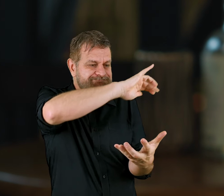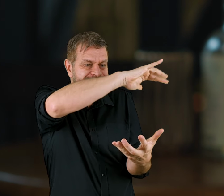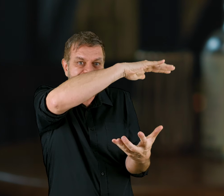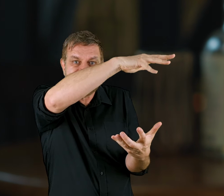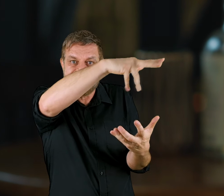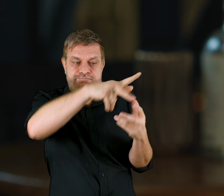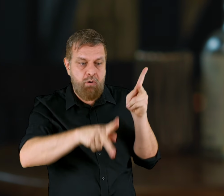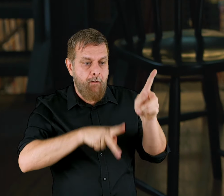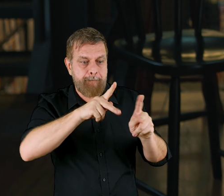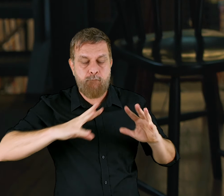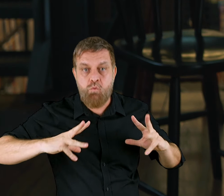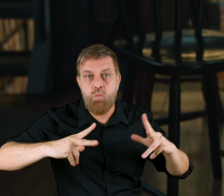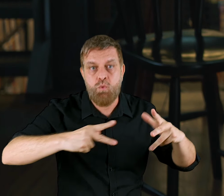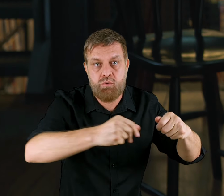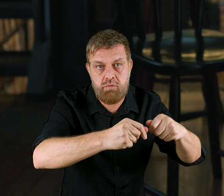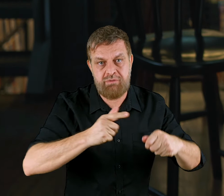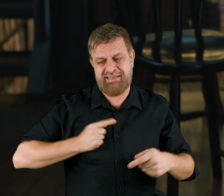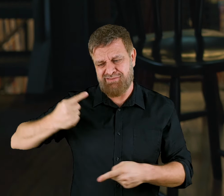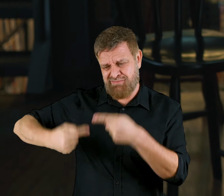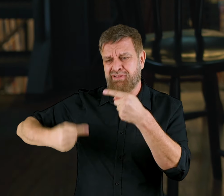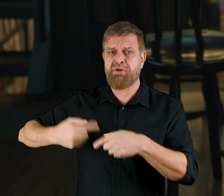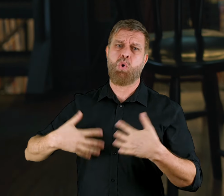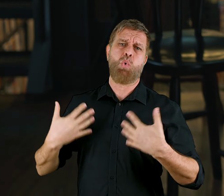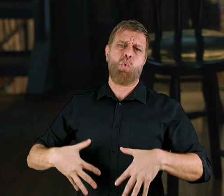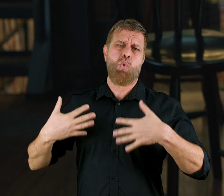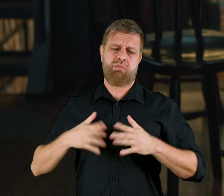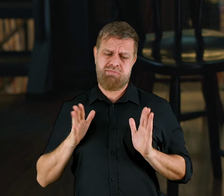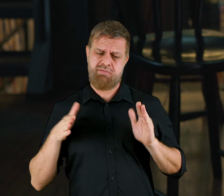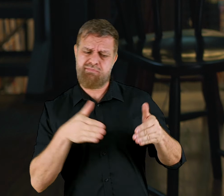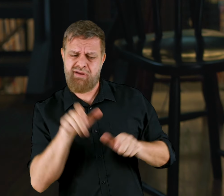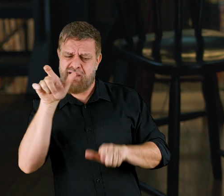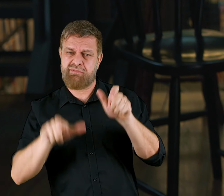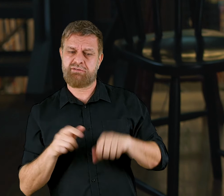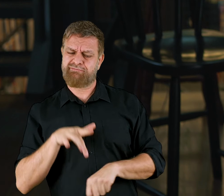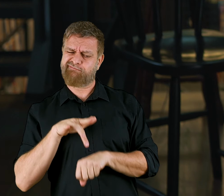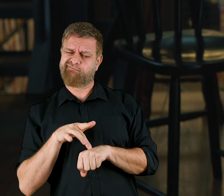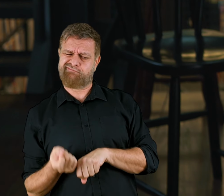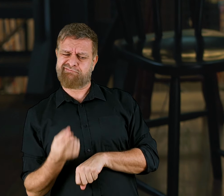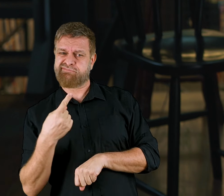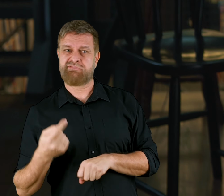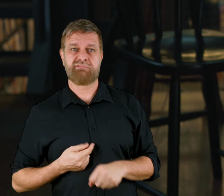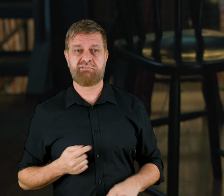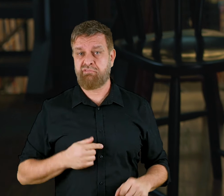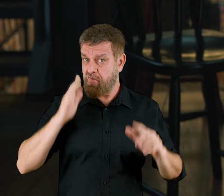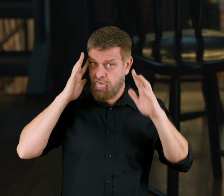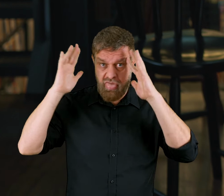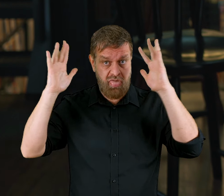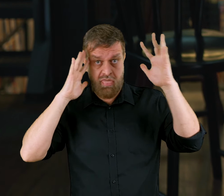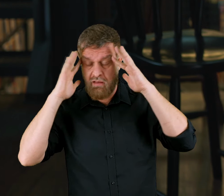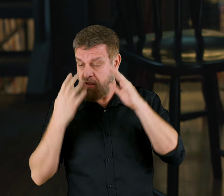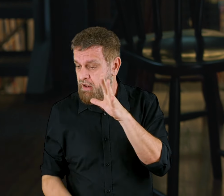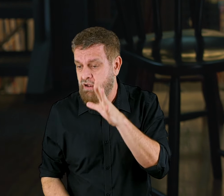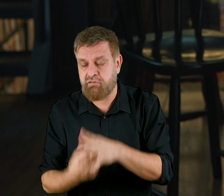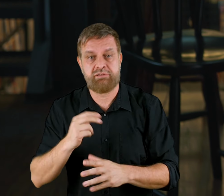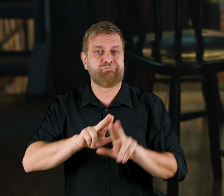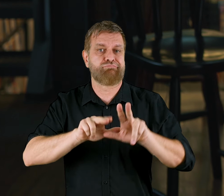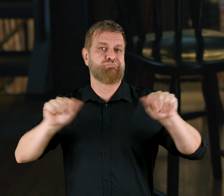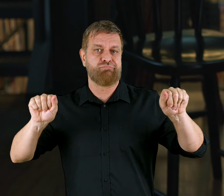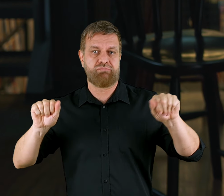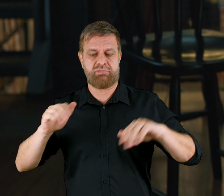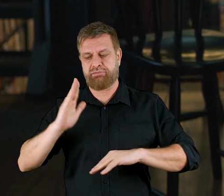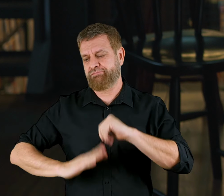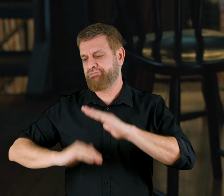a humanidade. Isso existe um debate muito grande em torno disso. Muitos acham que isso é uma ficção, de que essa superinteligência nunca vai acontecer, ou que